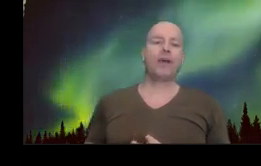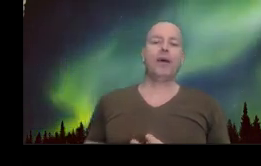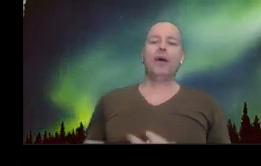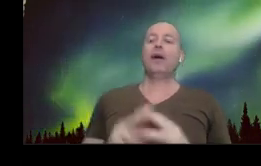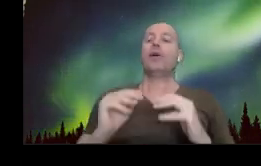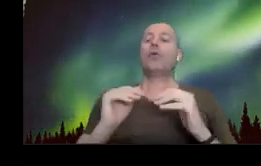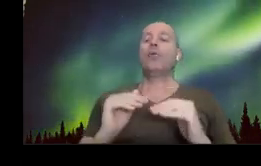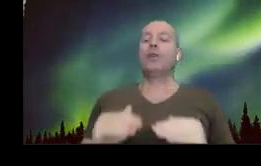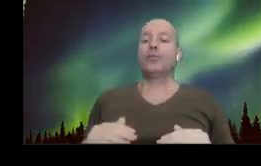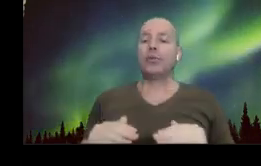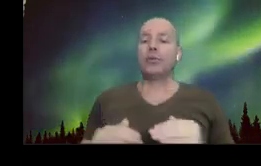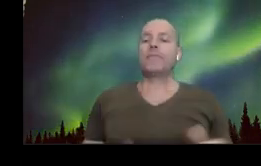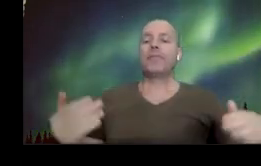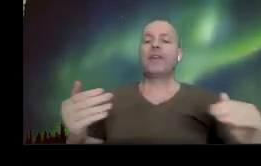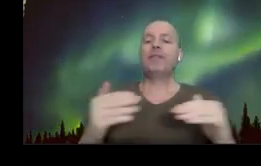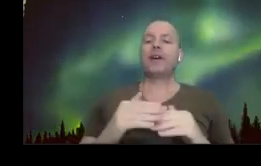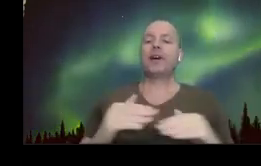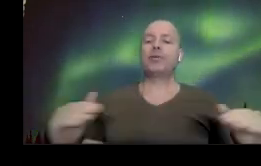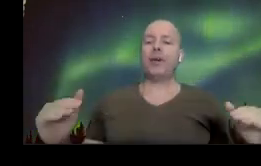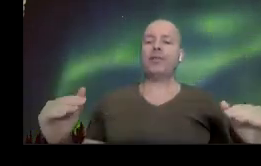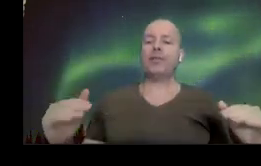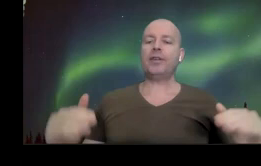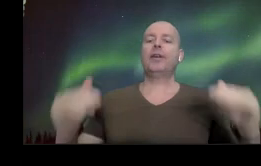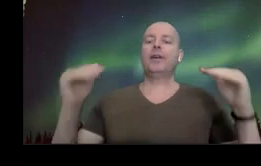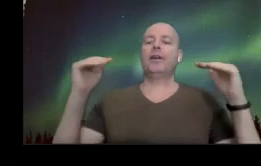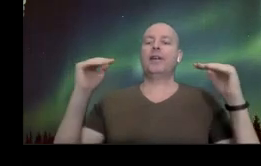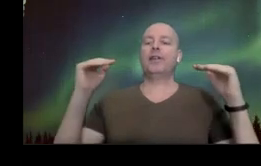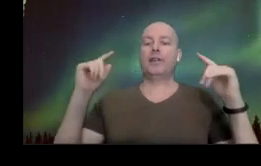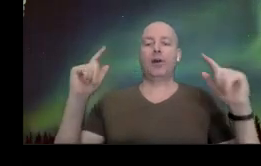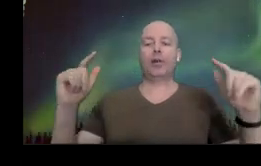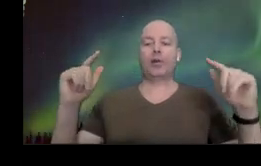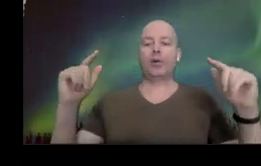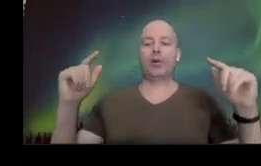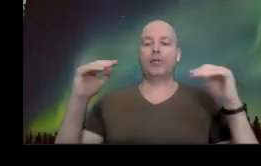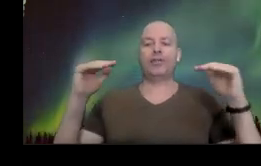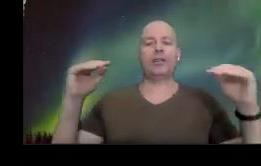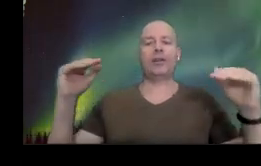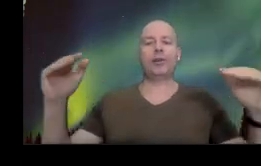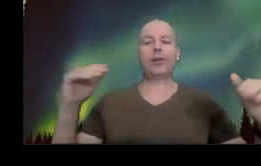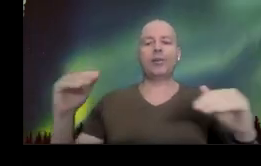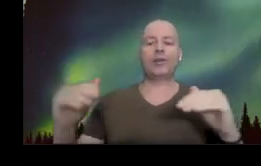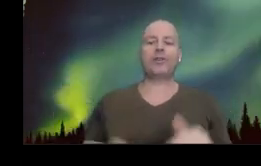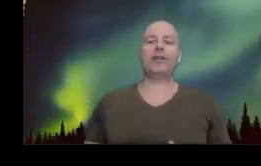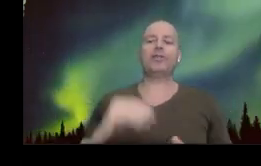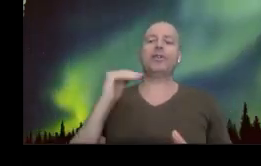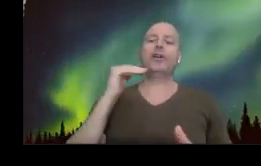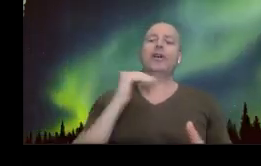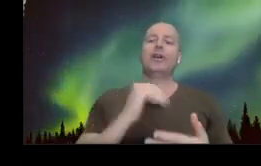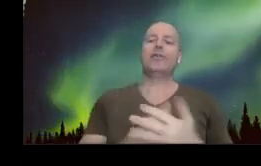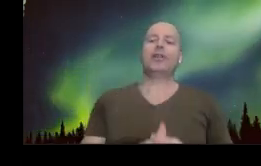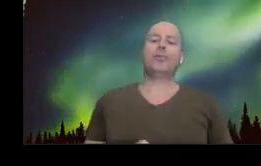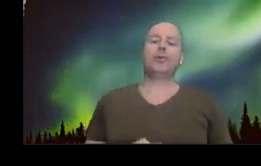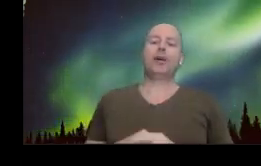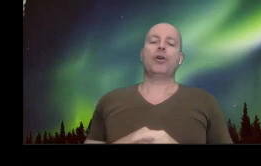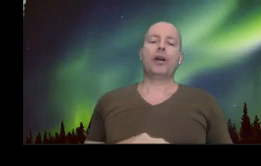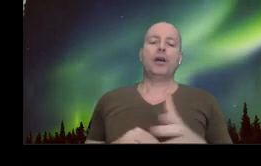bom? Com isso, encerramos o semestre teórico. Vocês ainda têm muita coisa pela frente